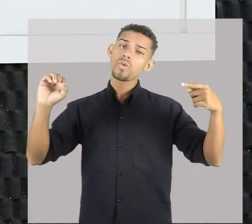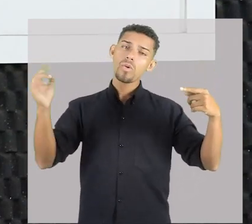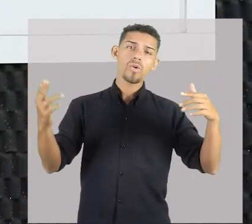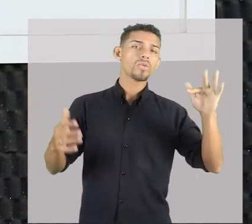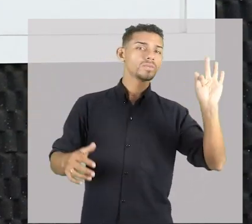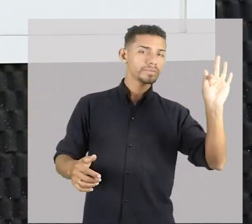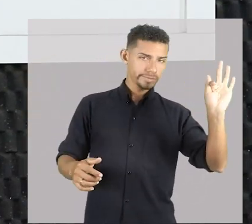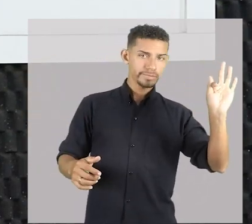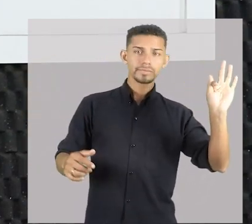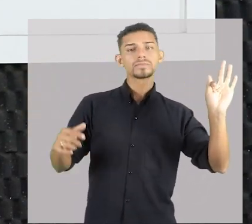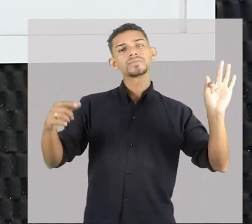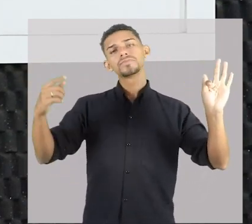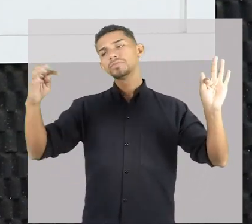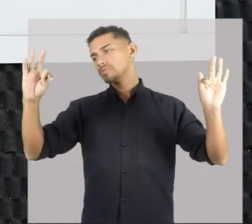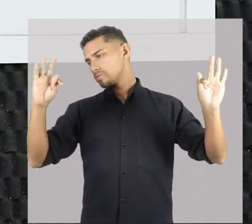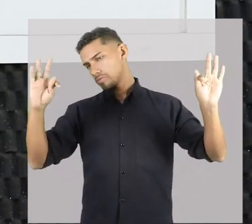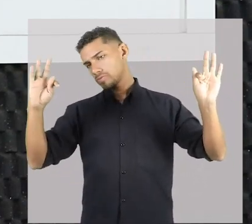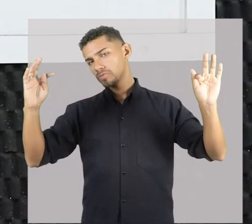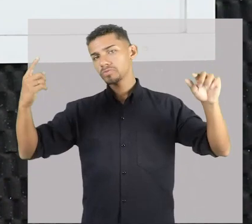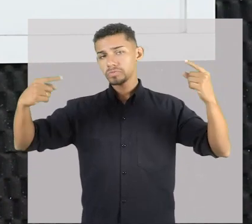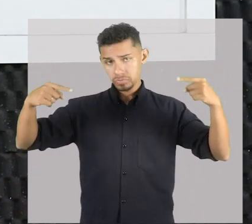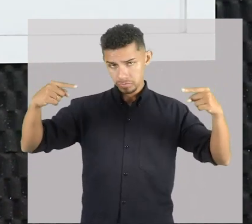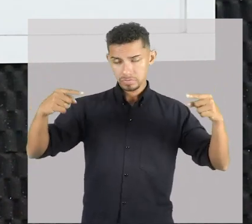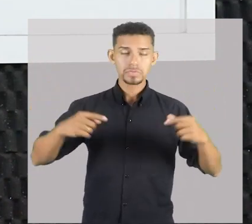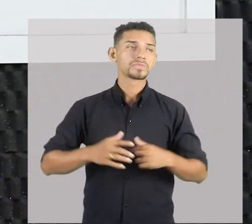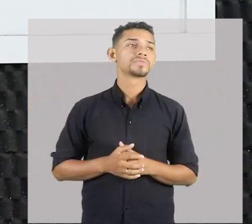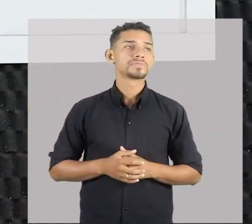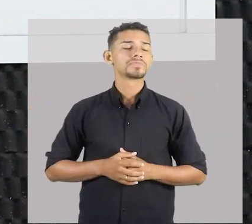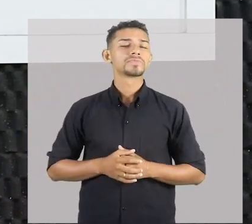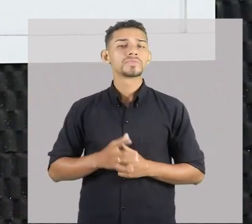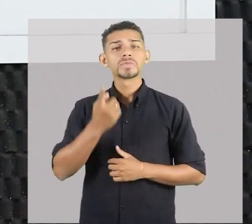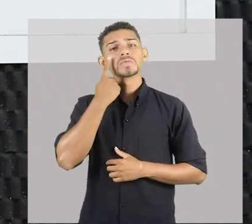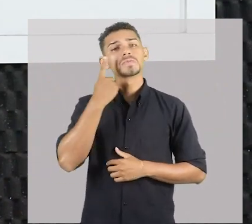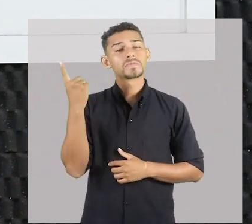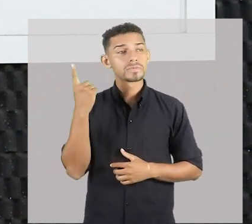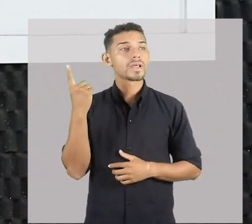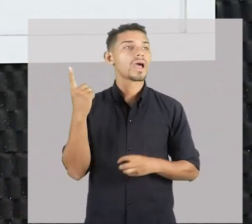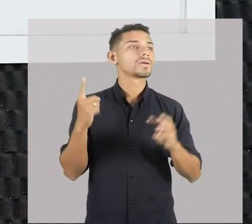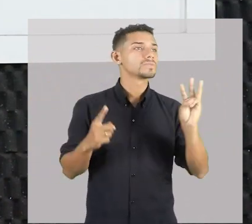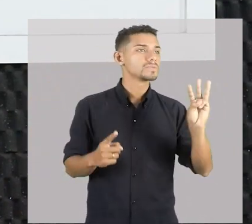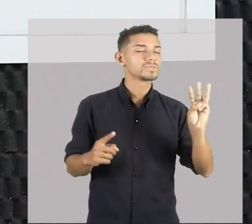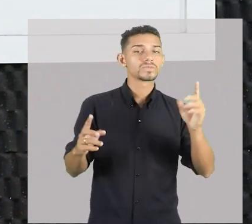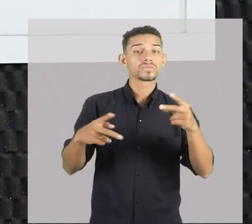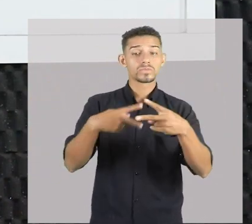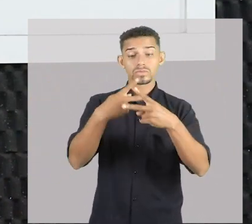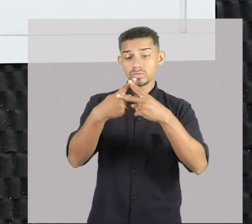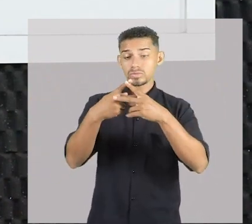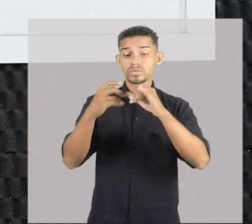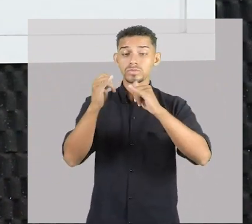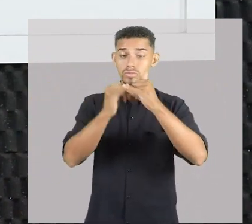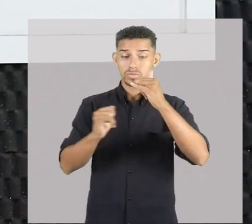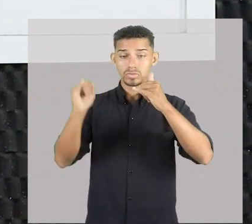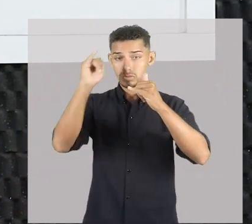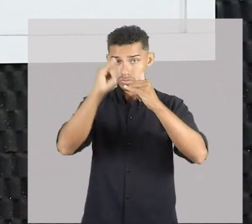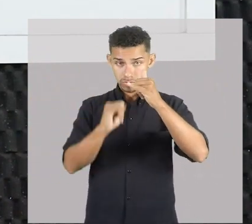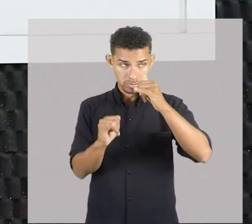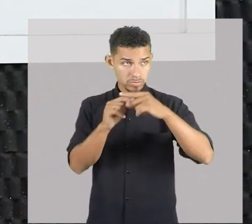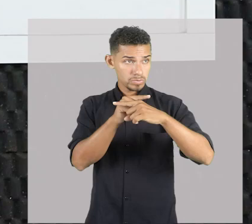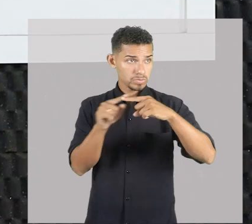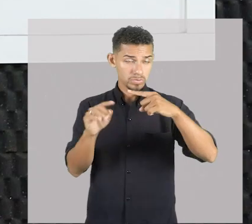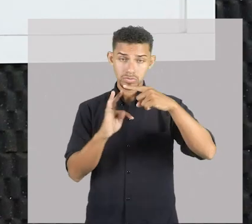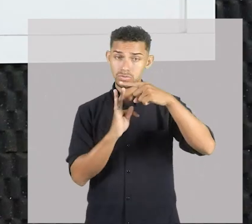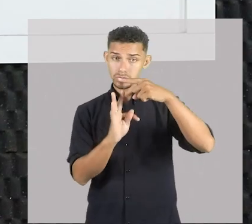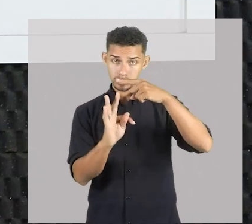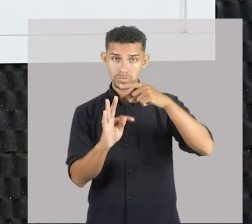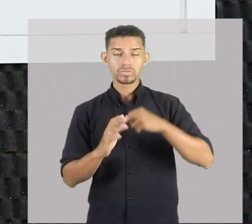período. Depois a gente viu a velocidade angular, que é o ângulo descrito dividido pelo tempo,